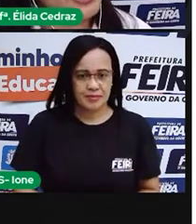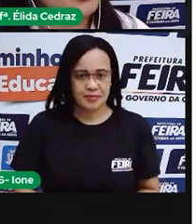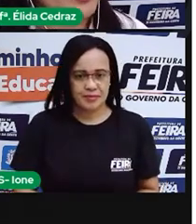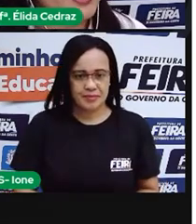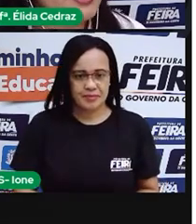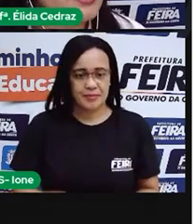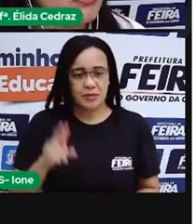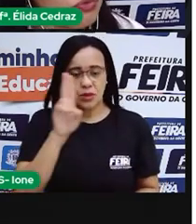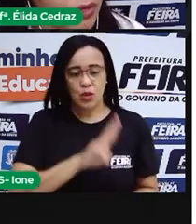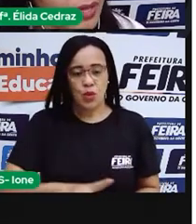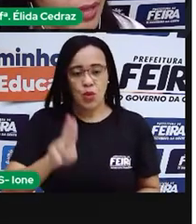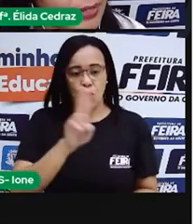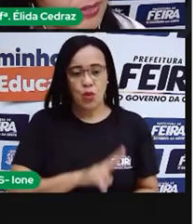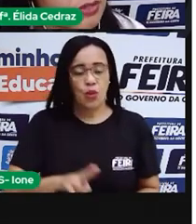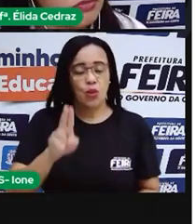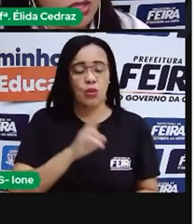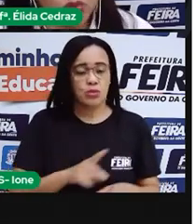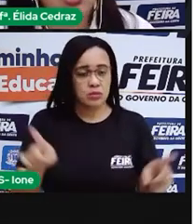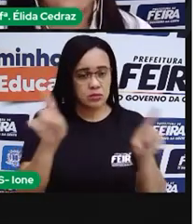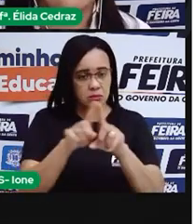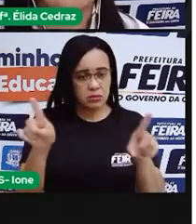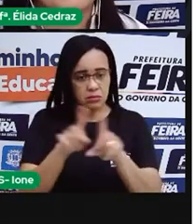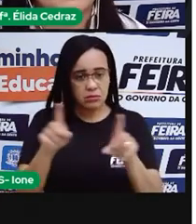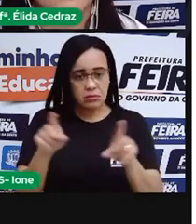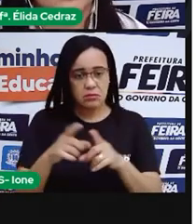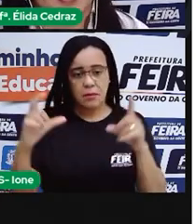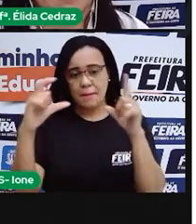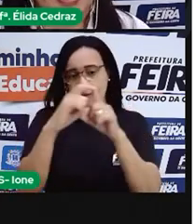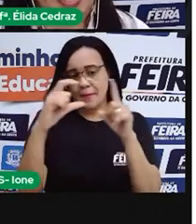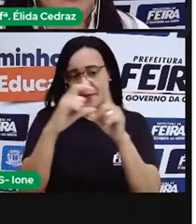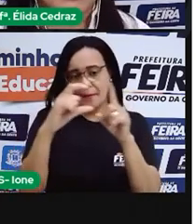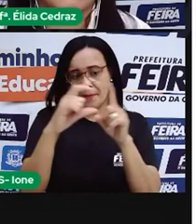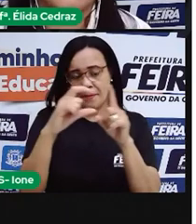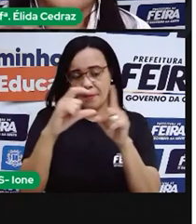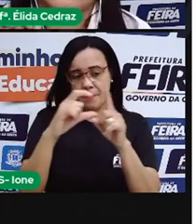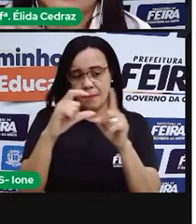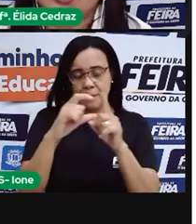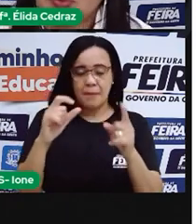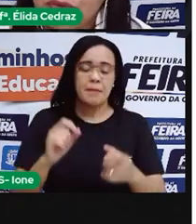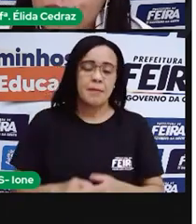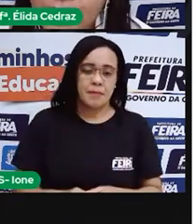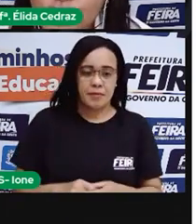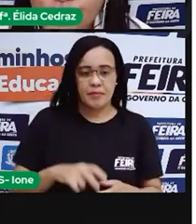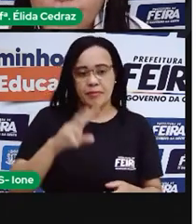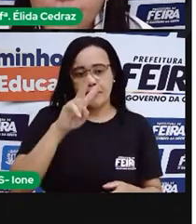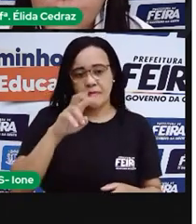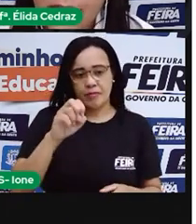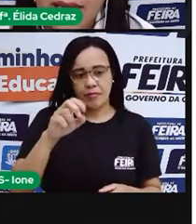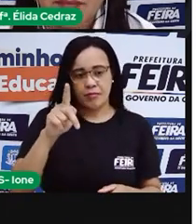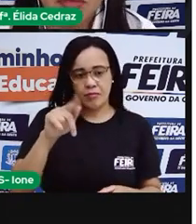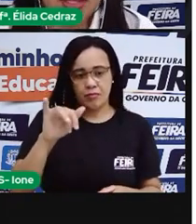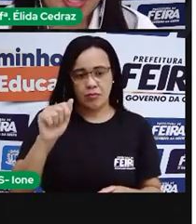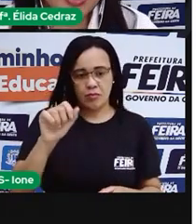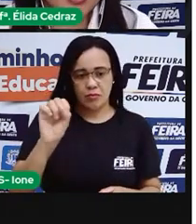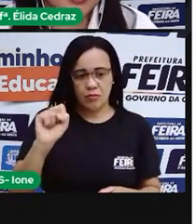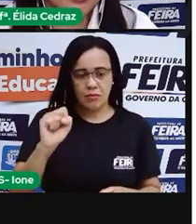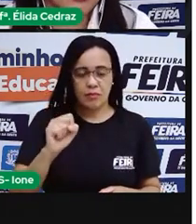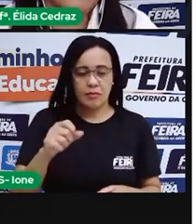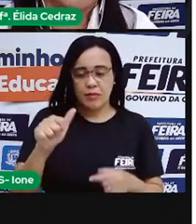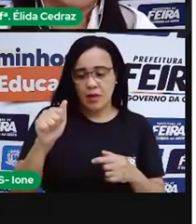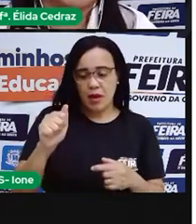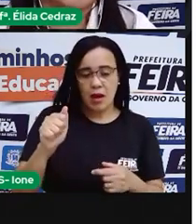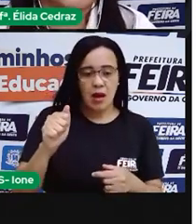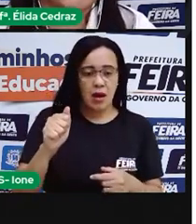é usado entre vogais, no meio da palavra. O que vai diferenciar é